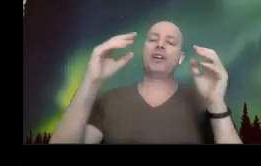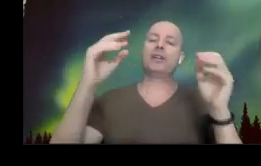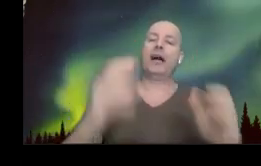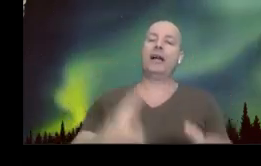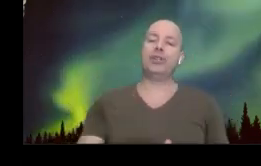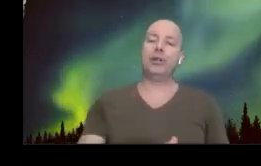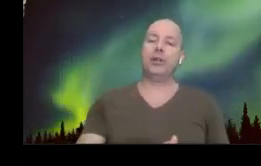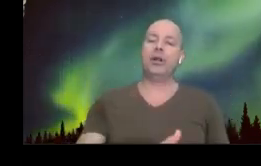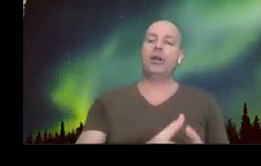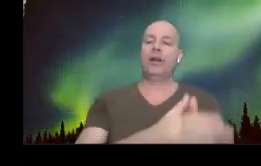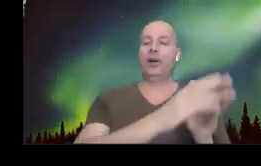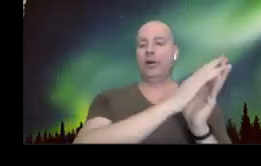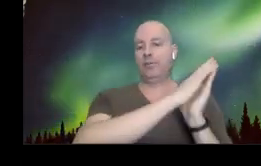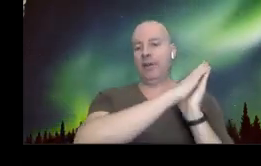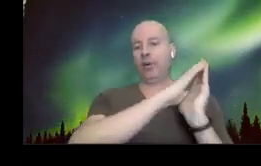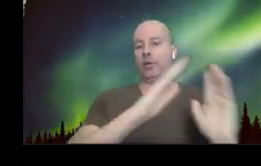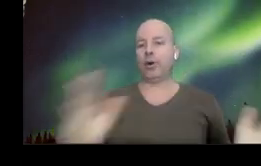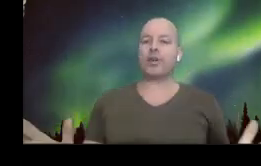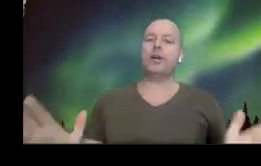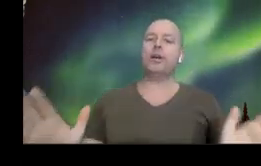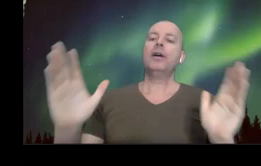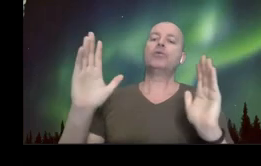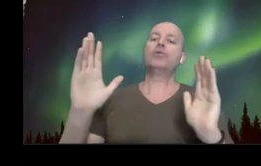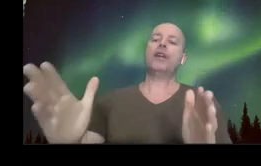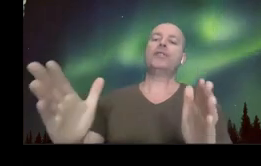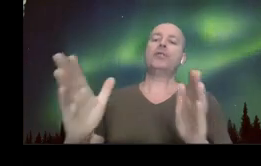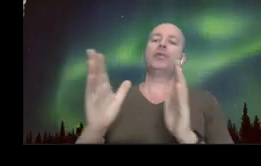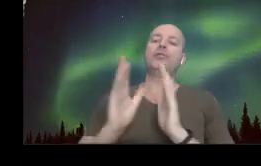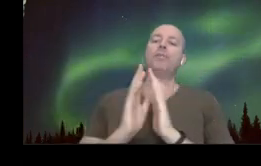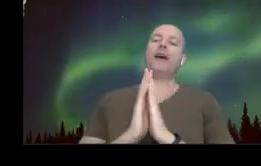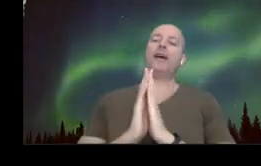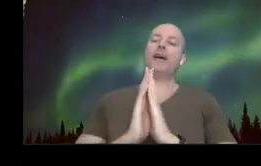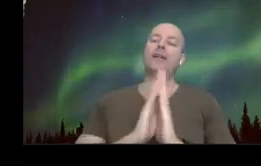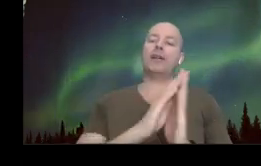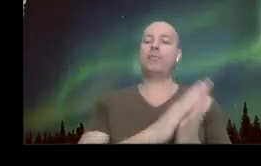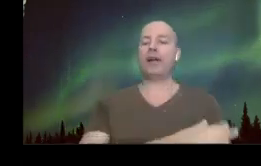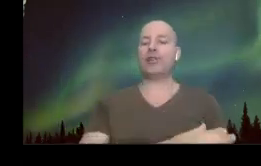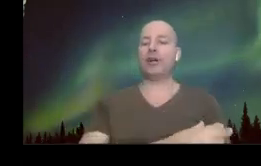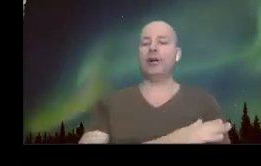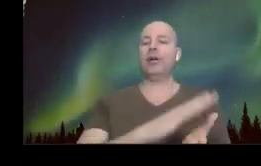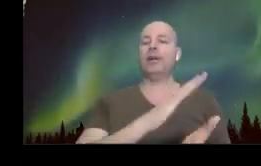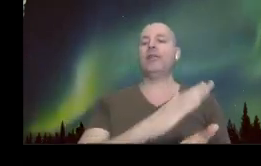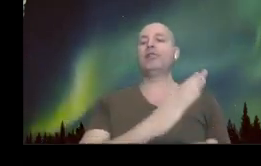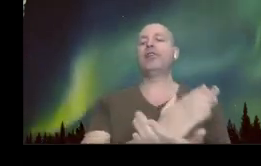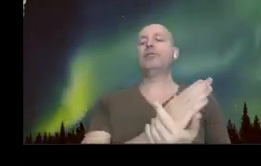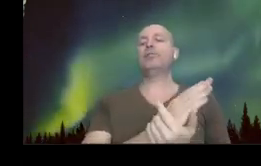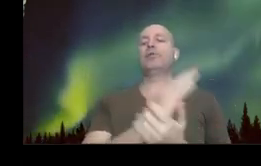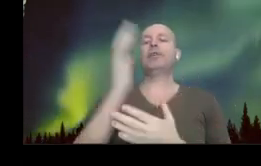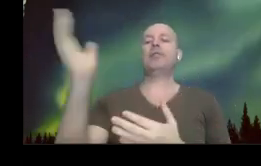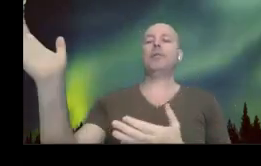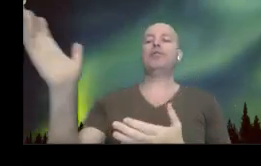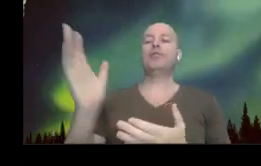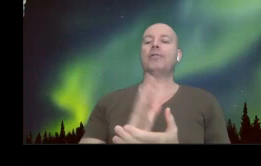discutimos como verdade ecológica, eu estou trazendo isso para a realidade prática. E que